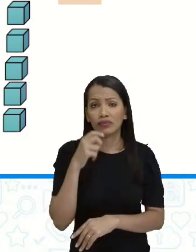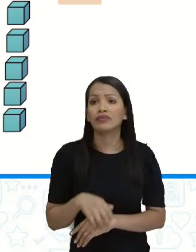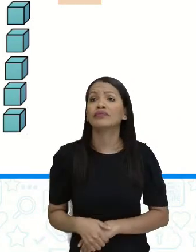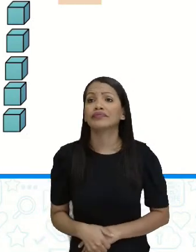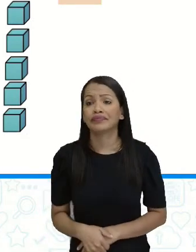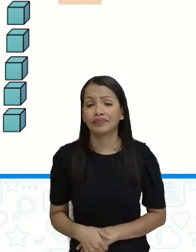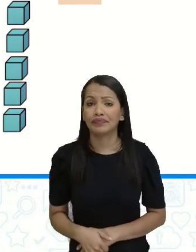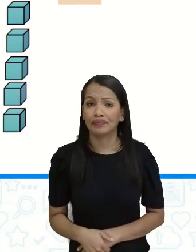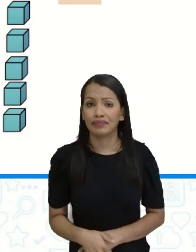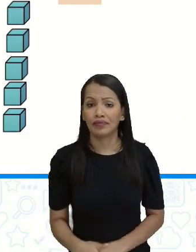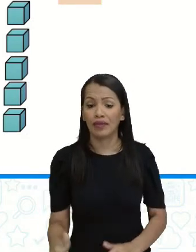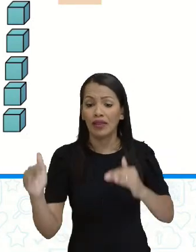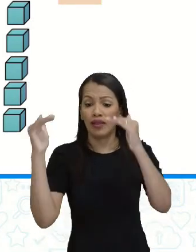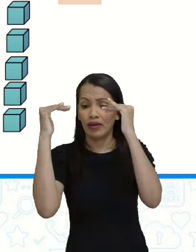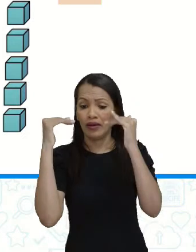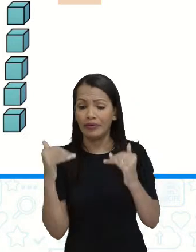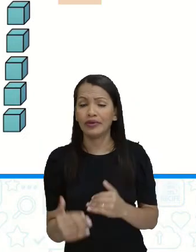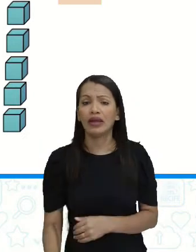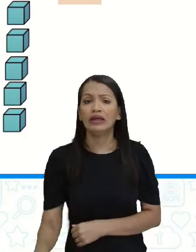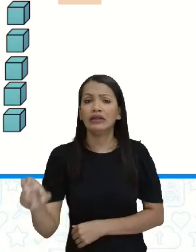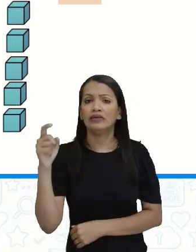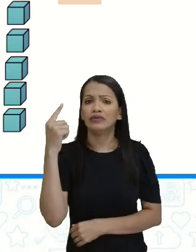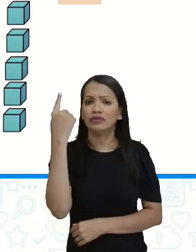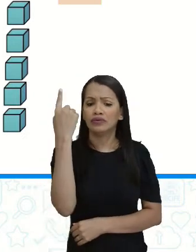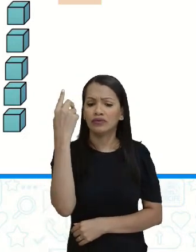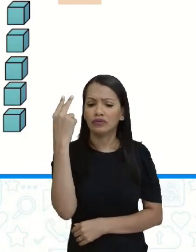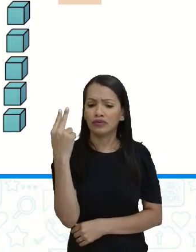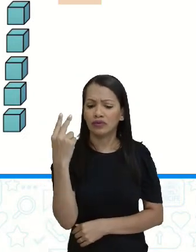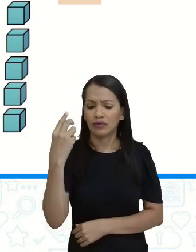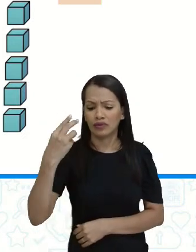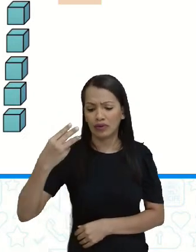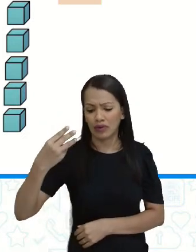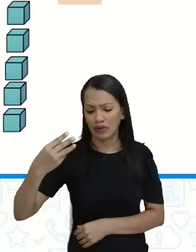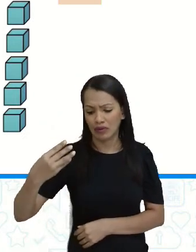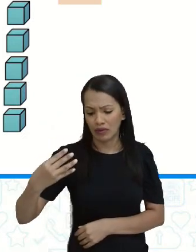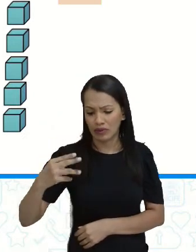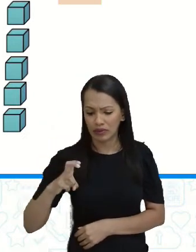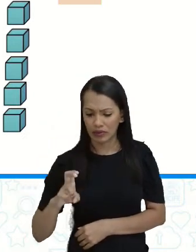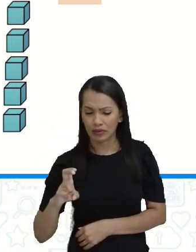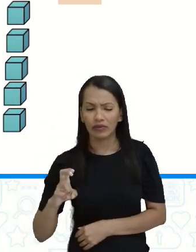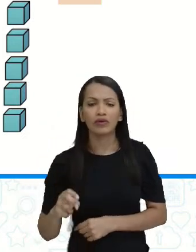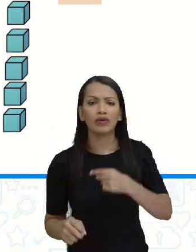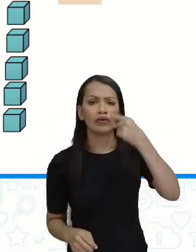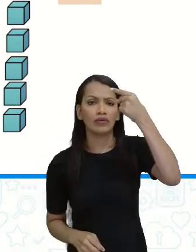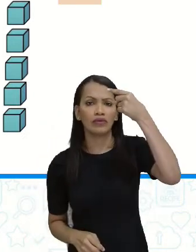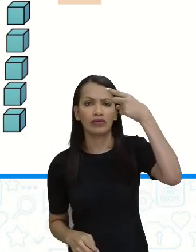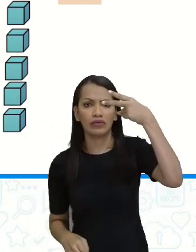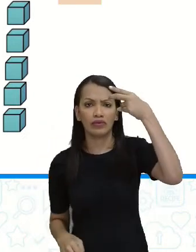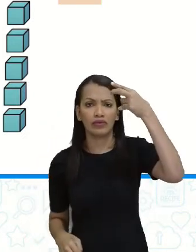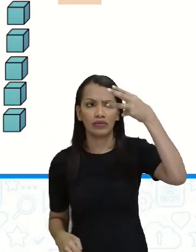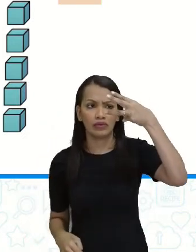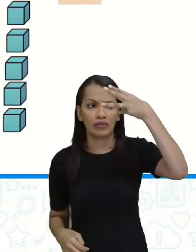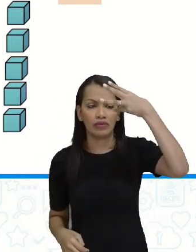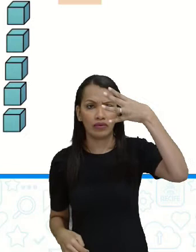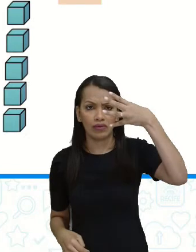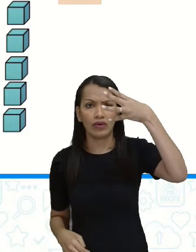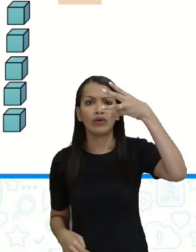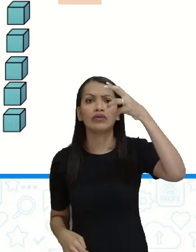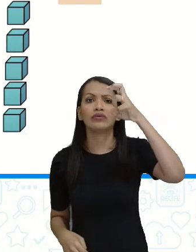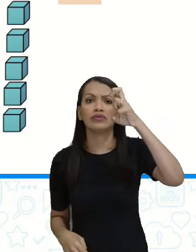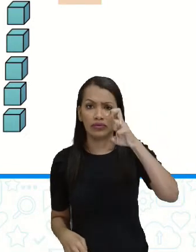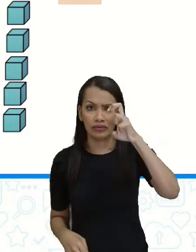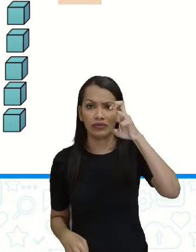número 5, ela colocou 5 cubinhos, que são 5 unidades. Em uma página e na outra página mais 5